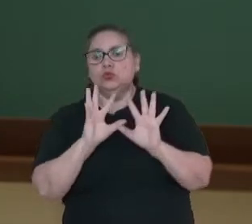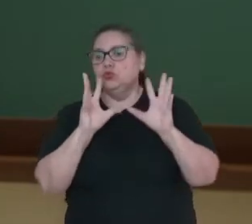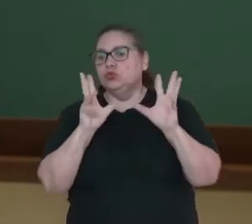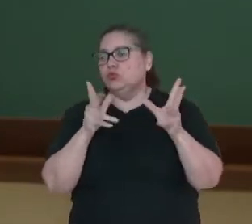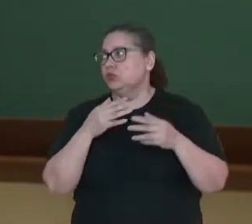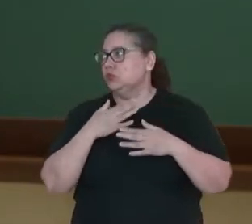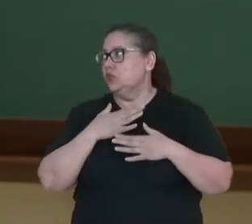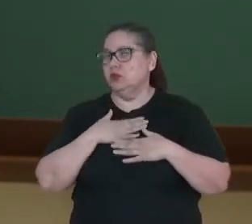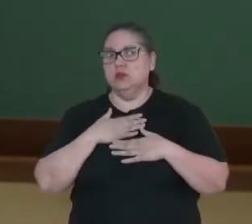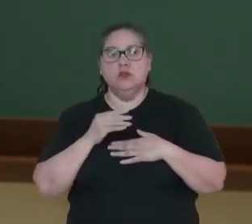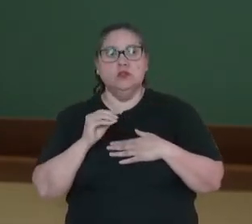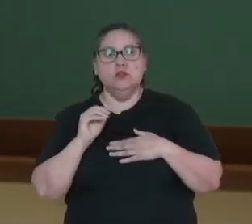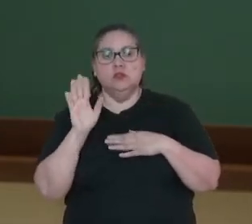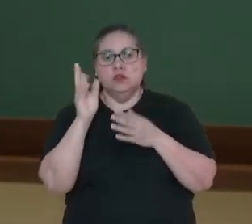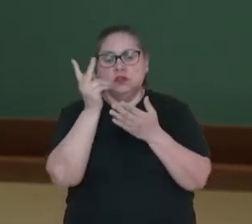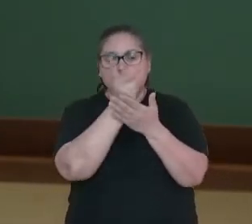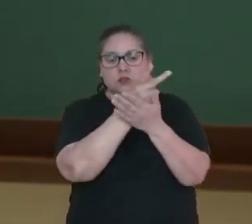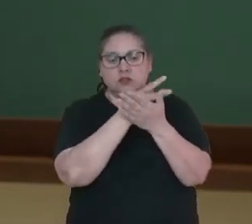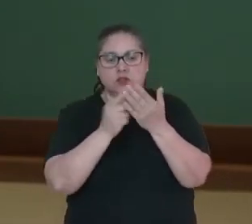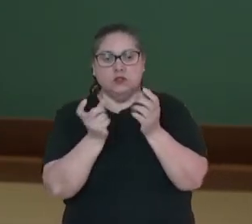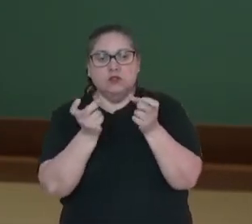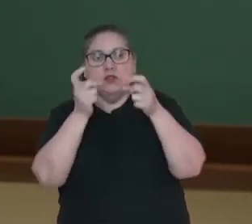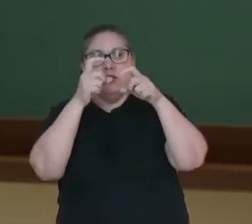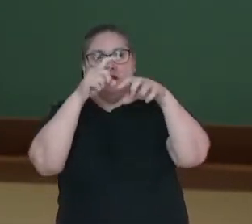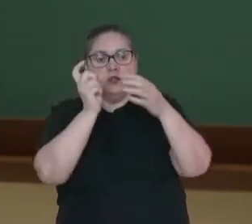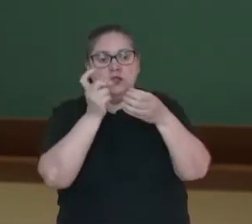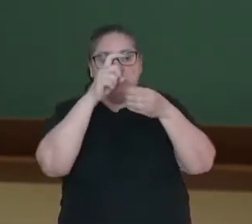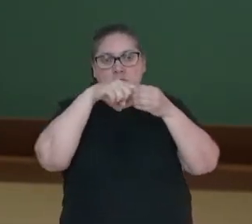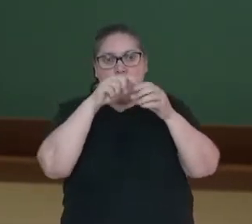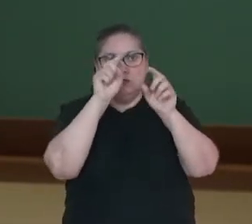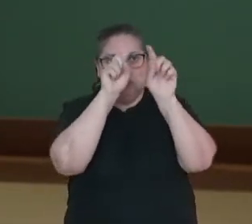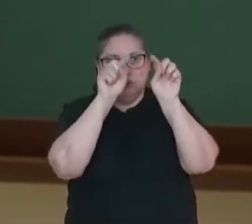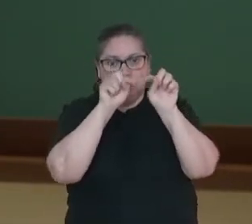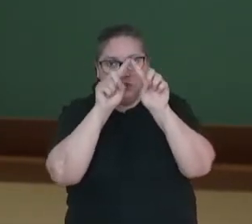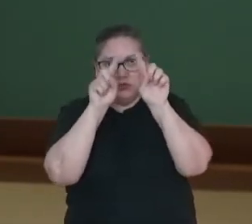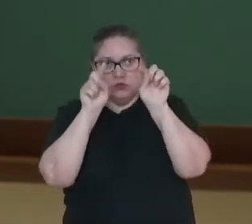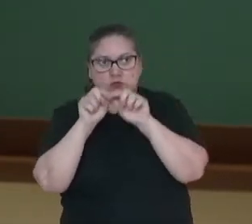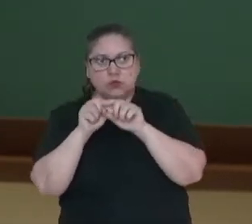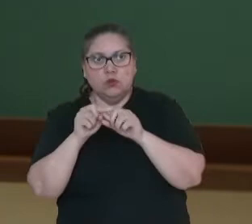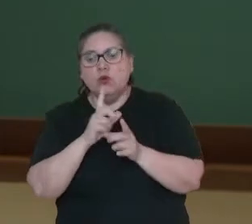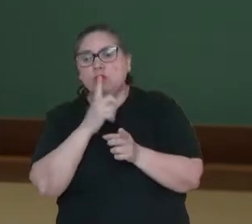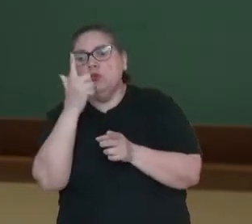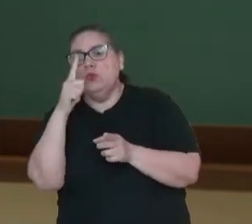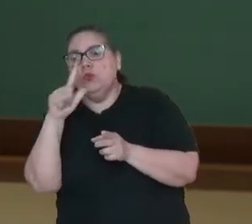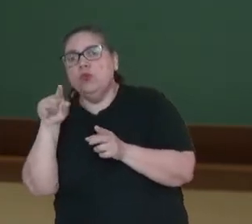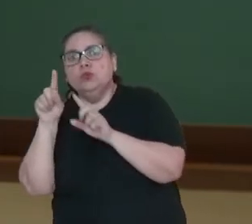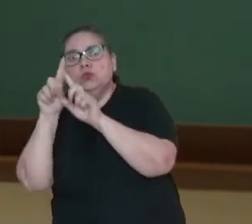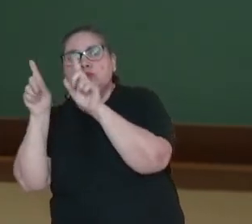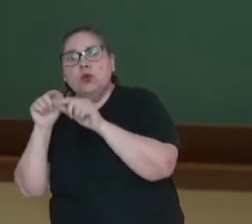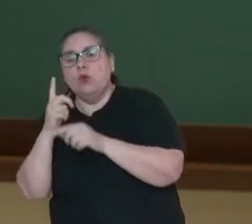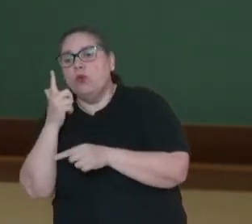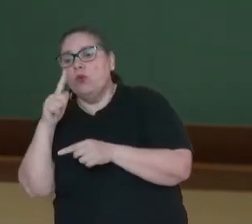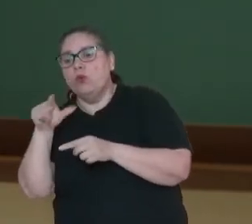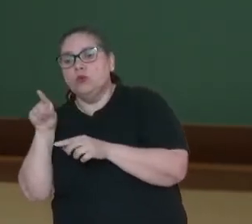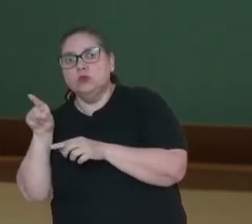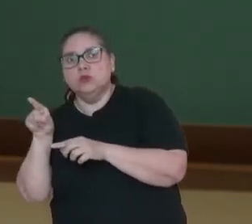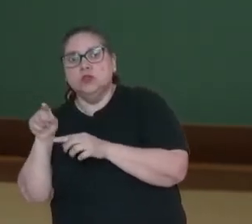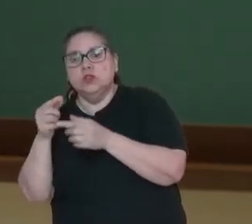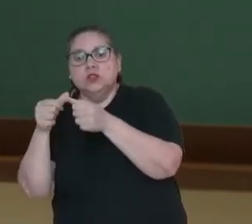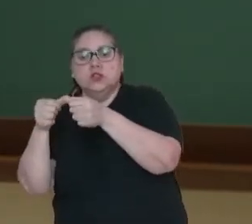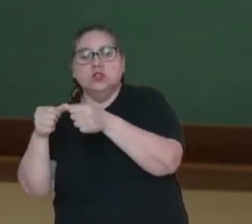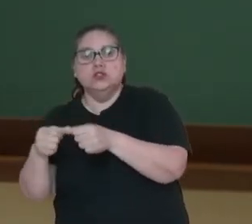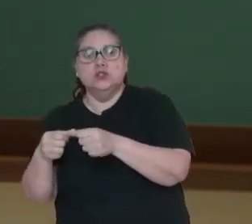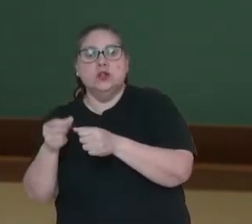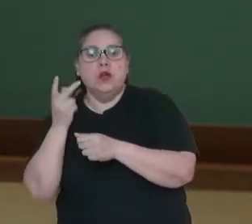isso aqui eu vou desenhar dentro deste quadrado. E o outro quadrado? O outro quadrado eu vou